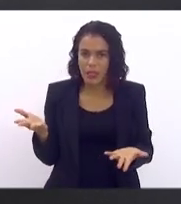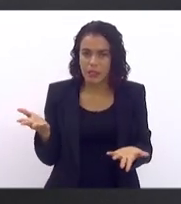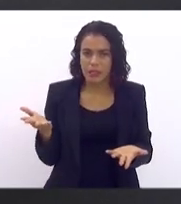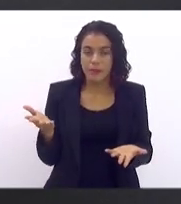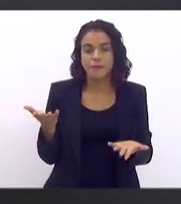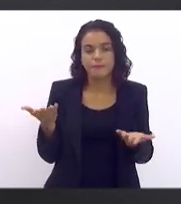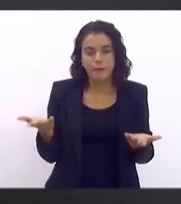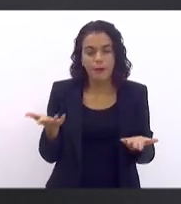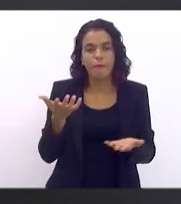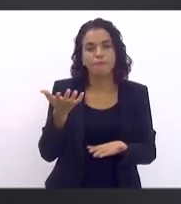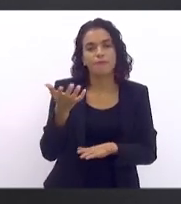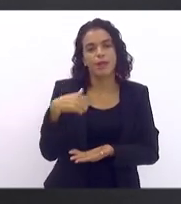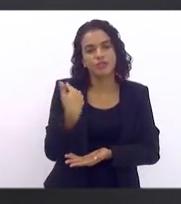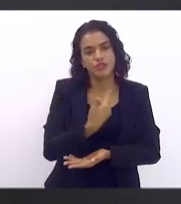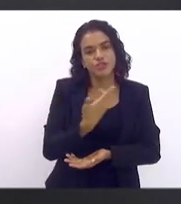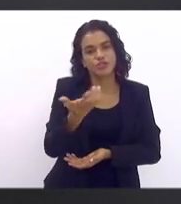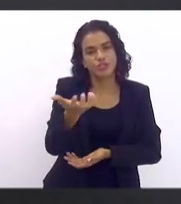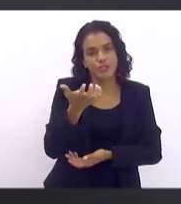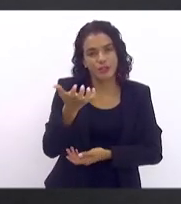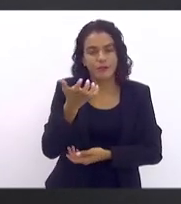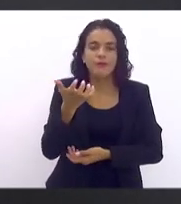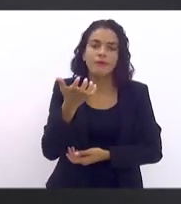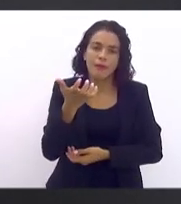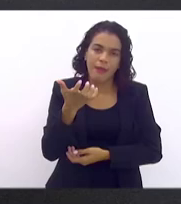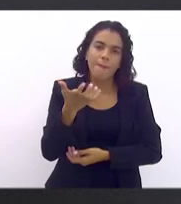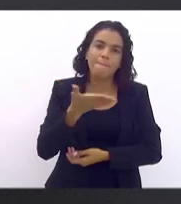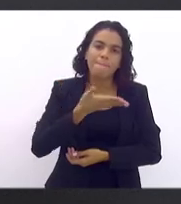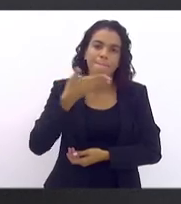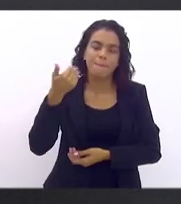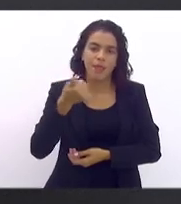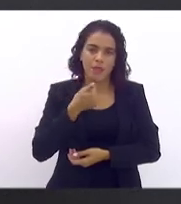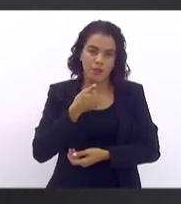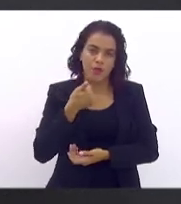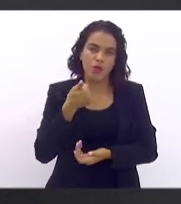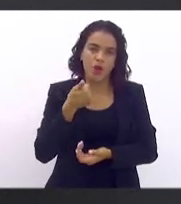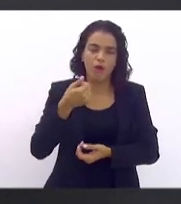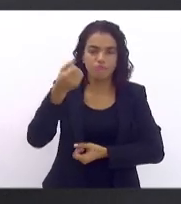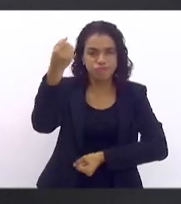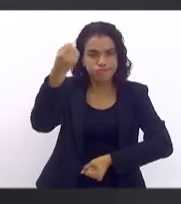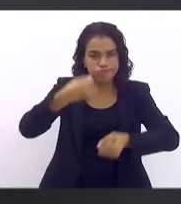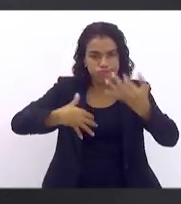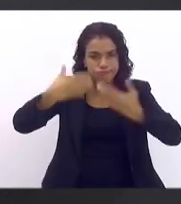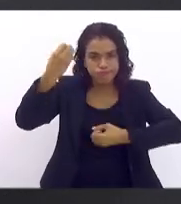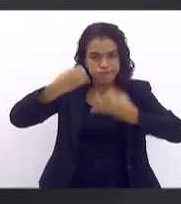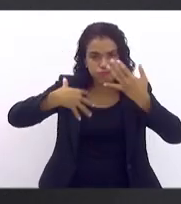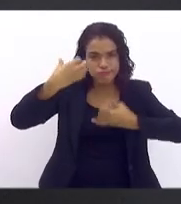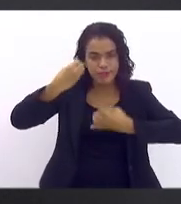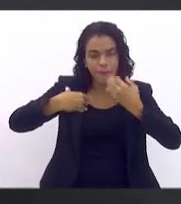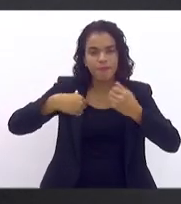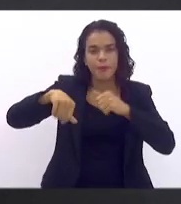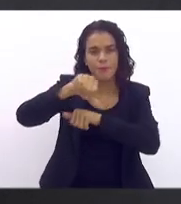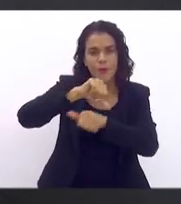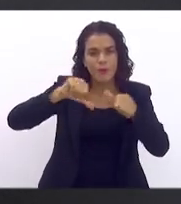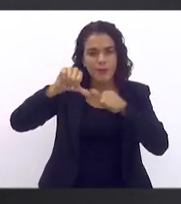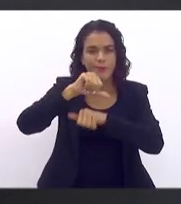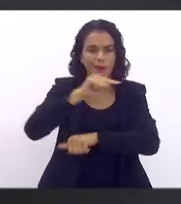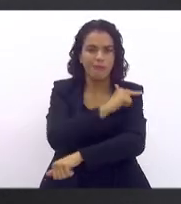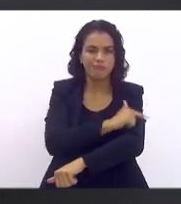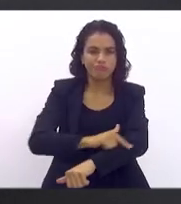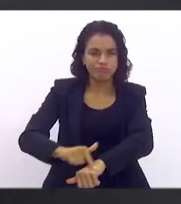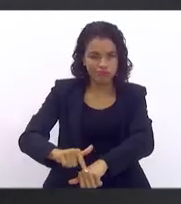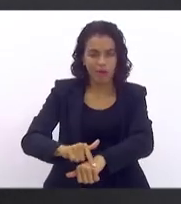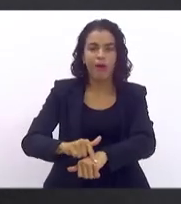um pouco te ouvir sobre essa tua experiência e sobre esse teu olhar, né? Da mudança do comportamento que sai do